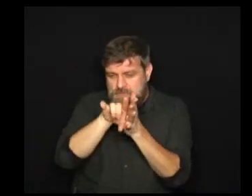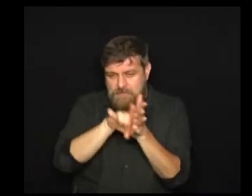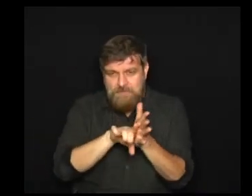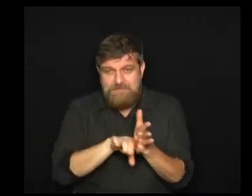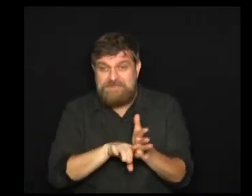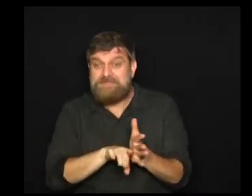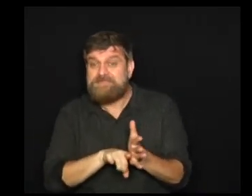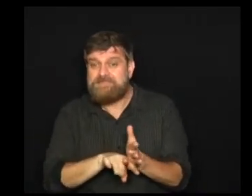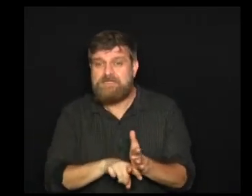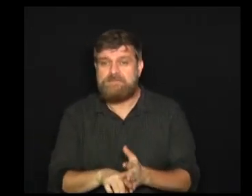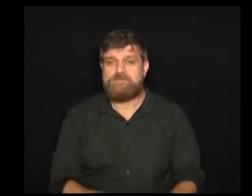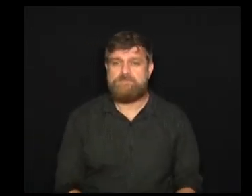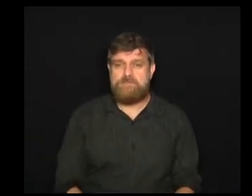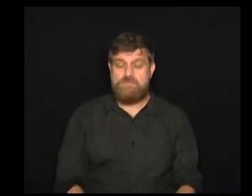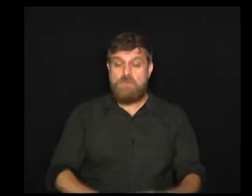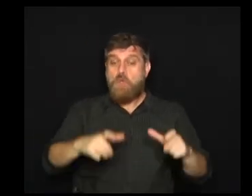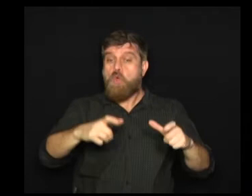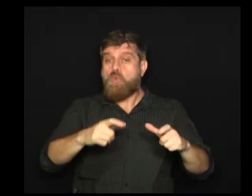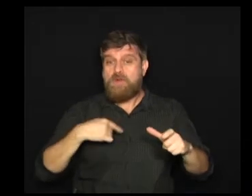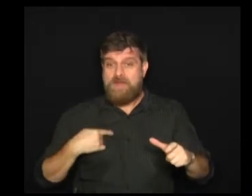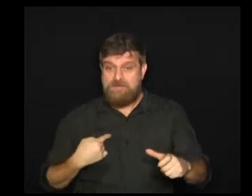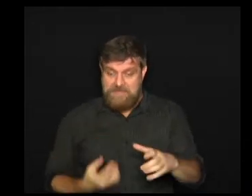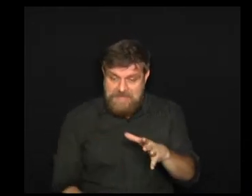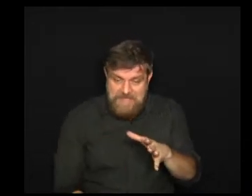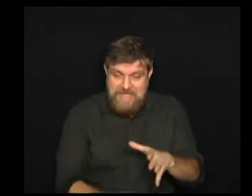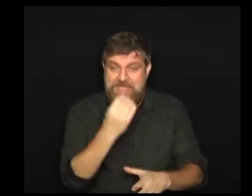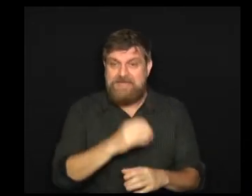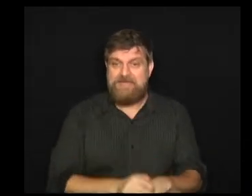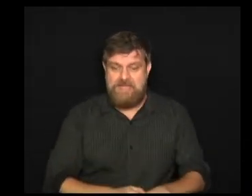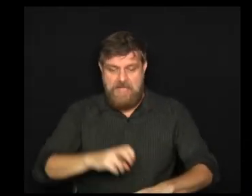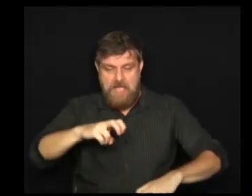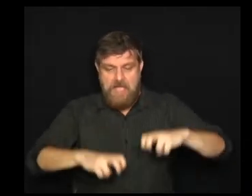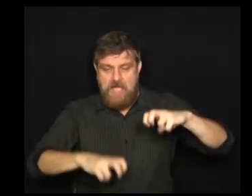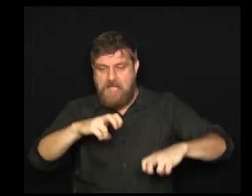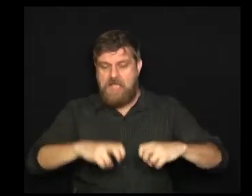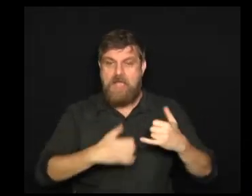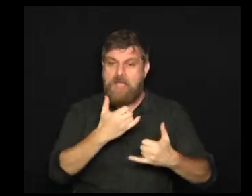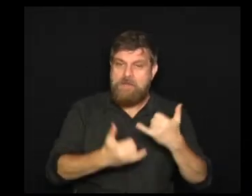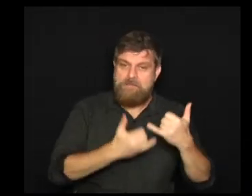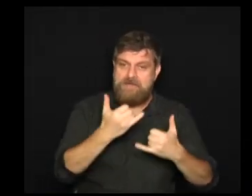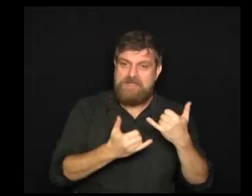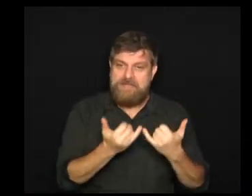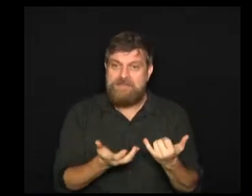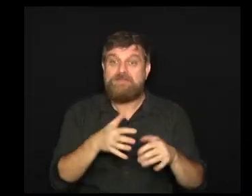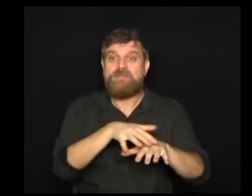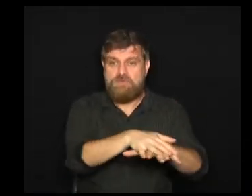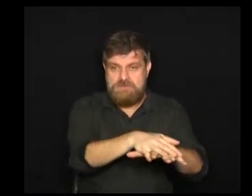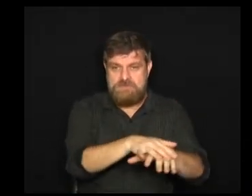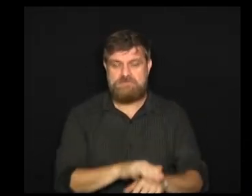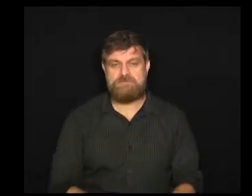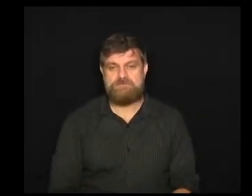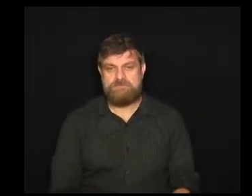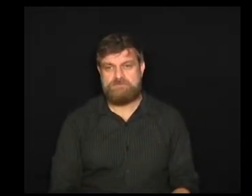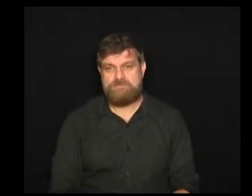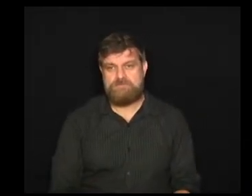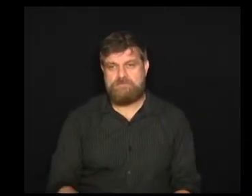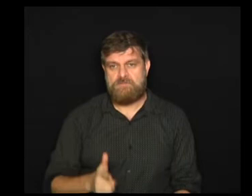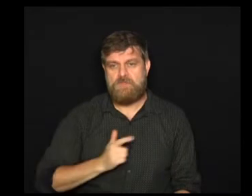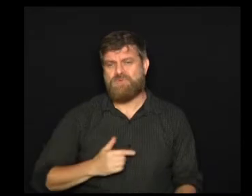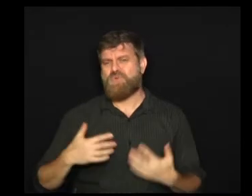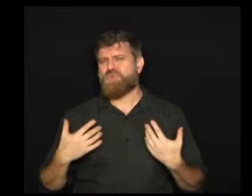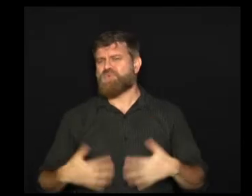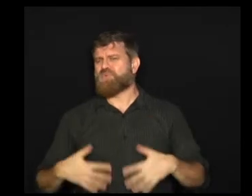ainda uma análise, para ver onde nós vamos instalar então esse outro parquinho. Não são muitas